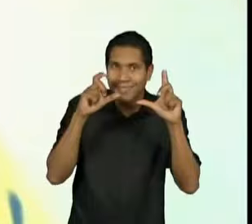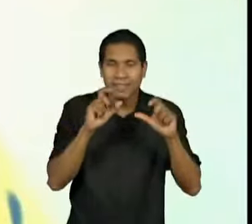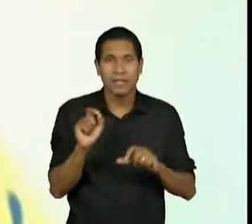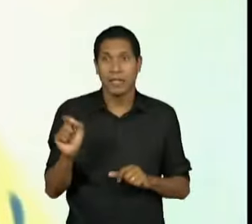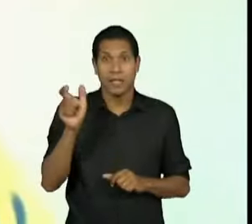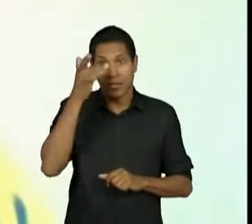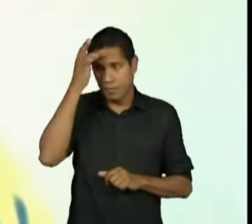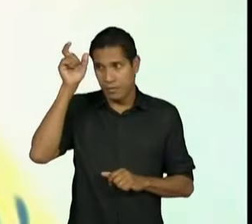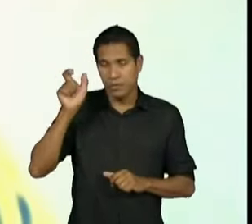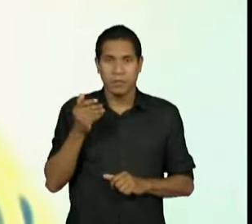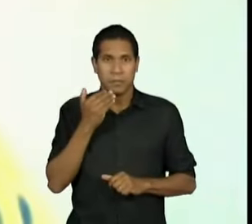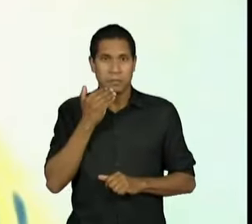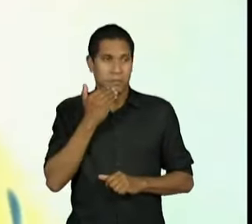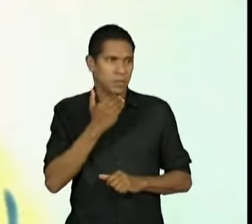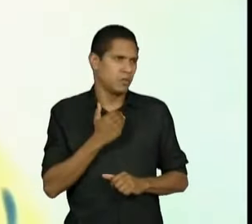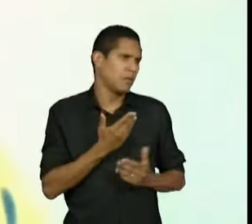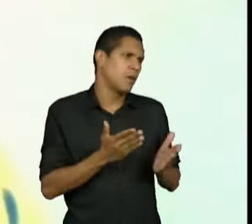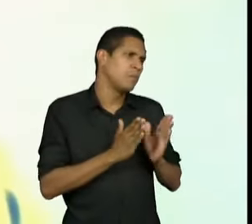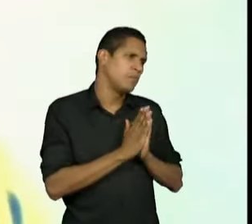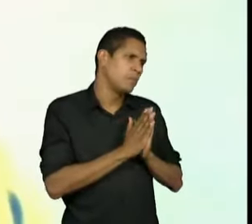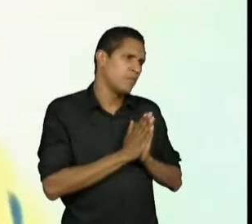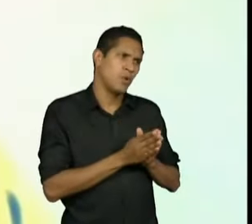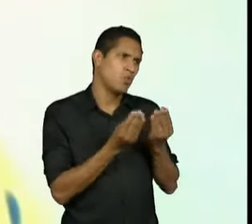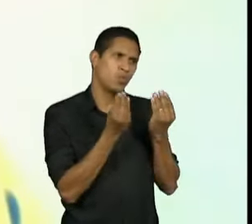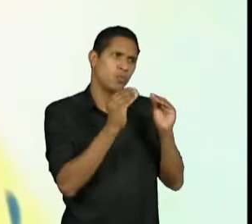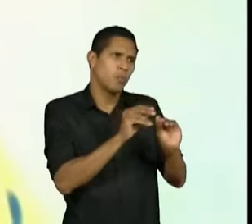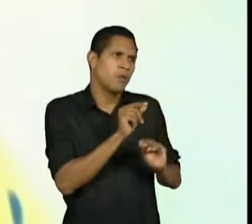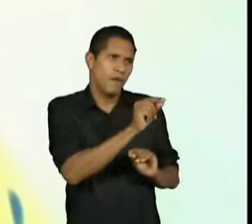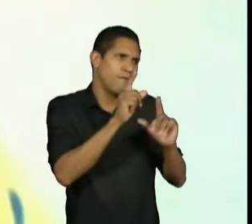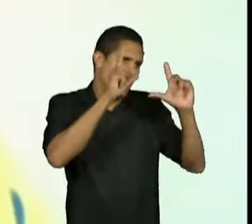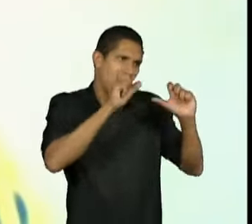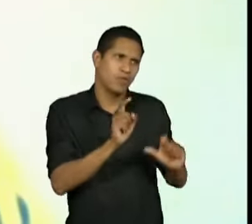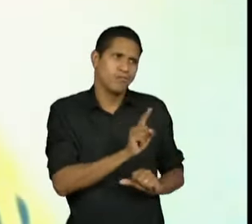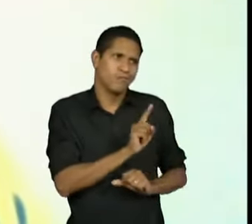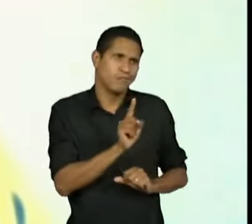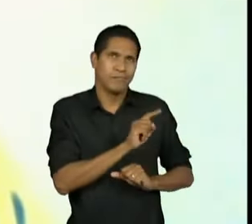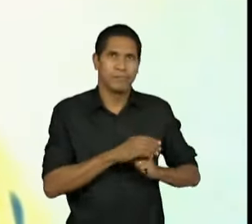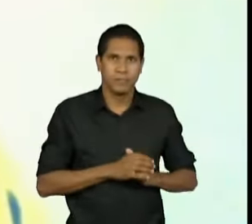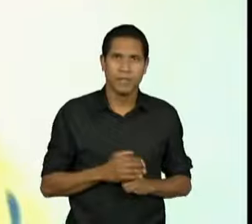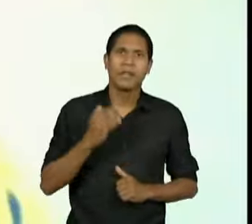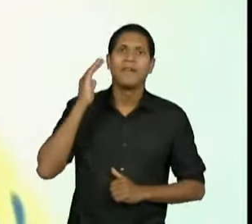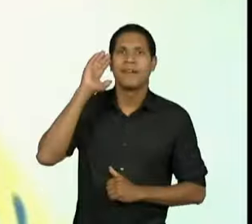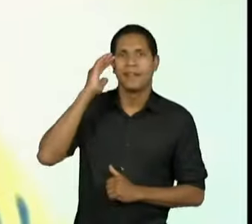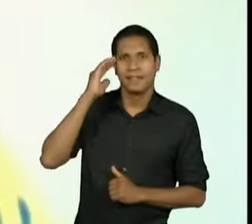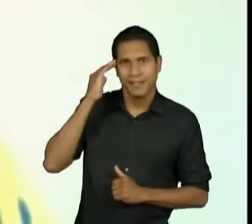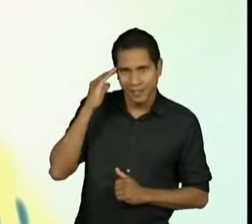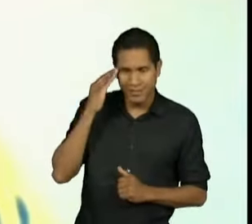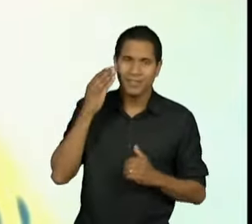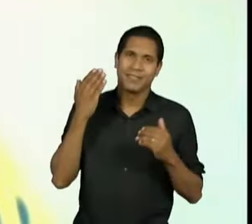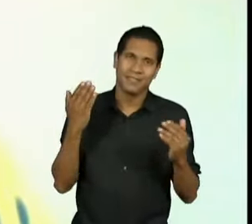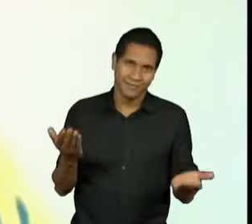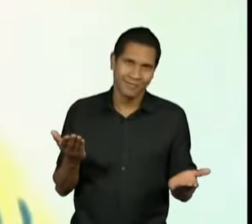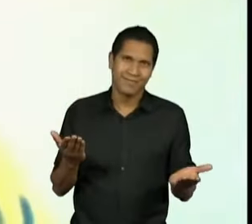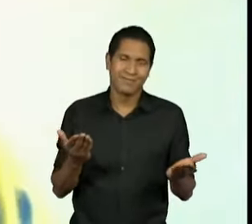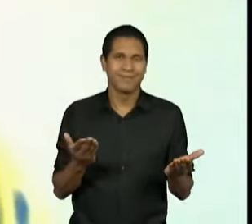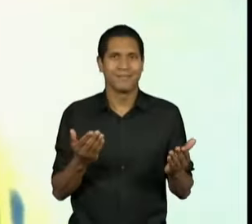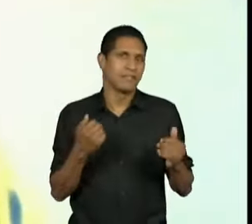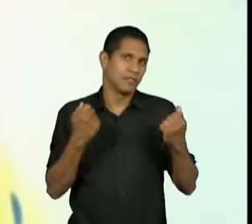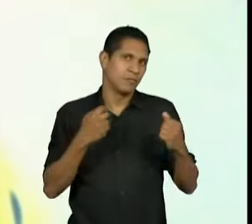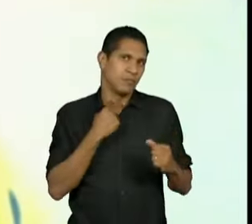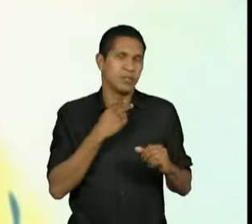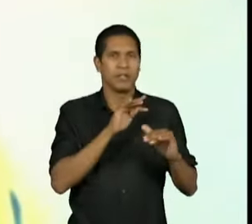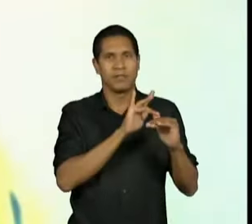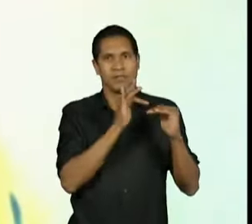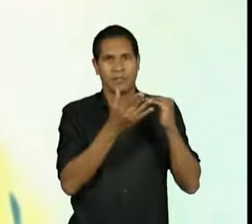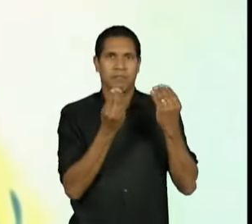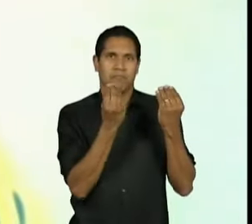essa pessoa me pediu, não publica essa foto. Eu entendi que não era para publicar, porque se eu publicasse, poderia